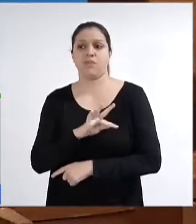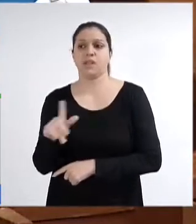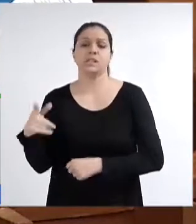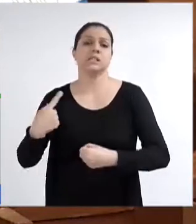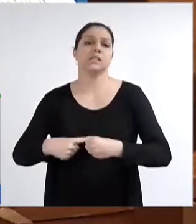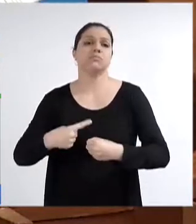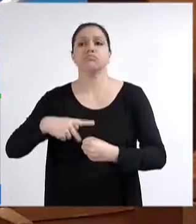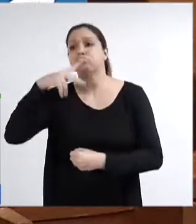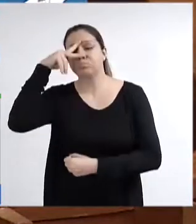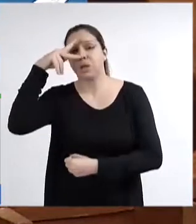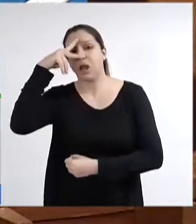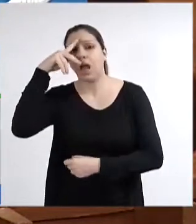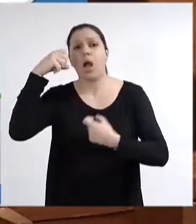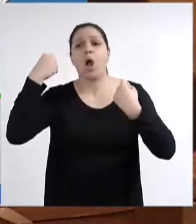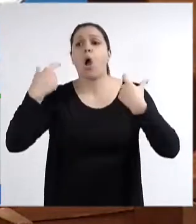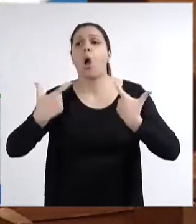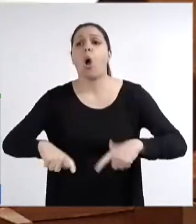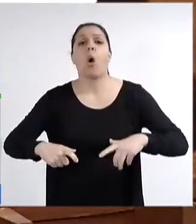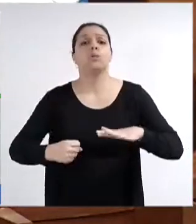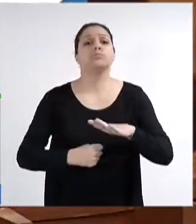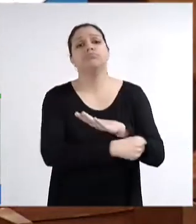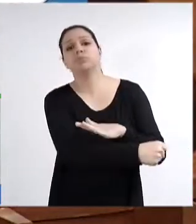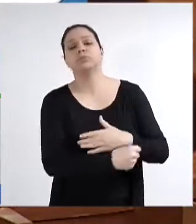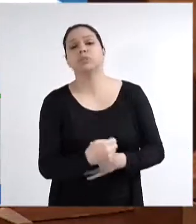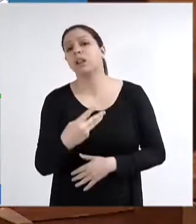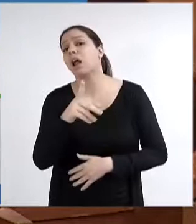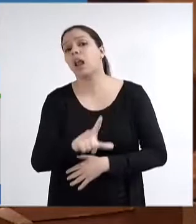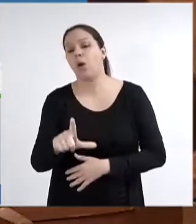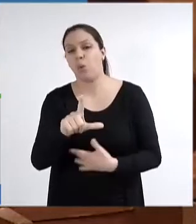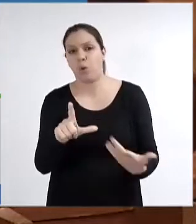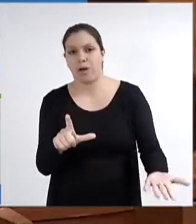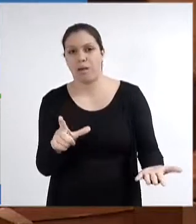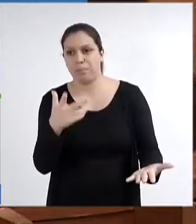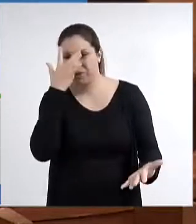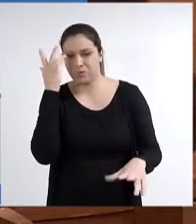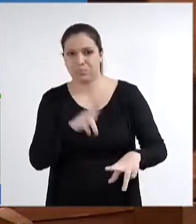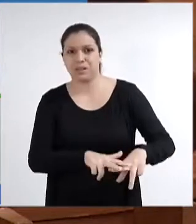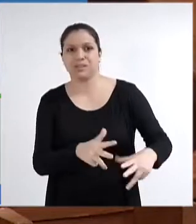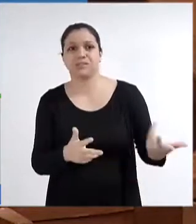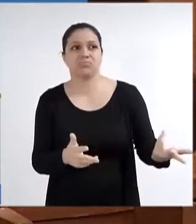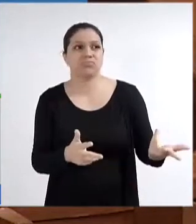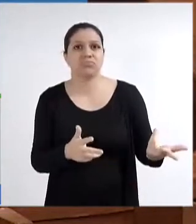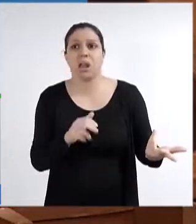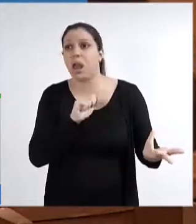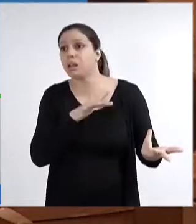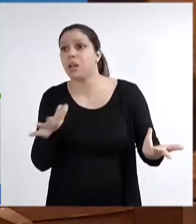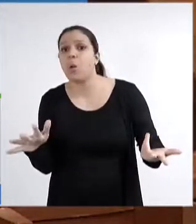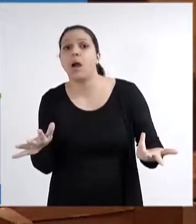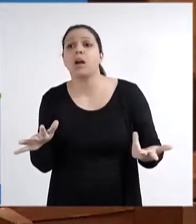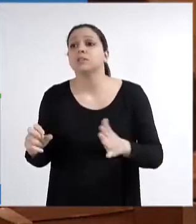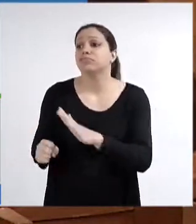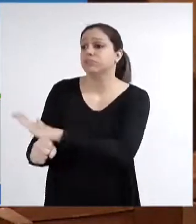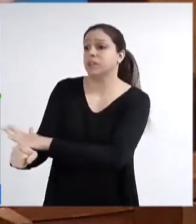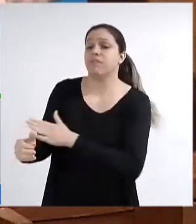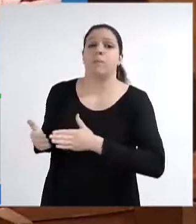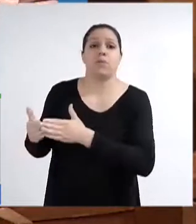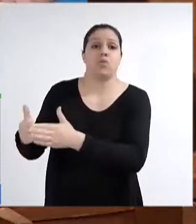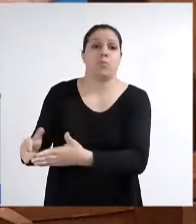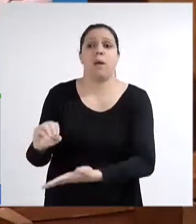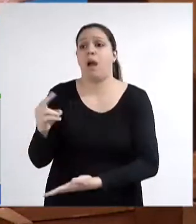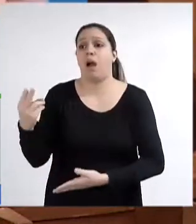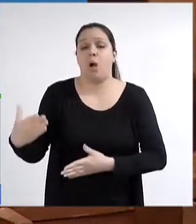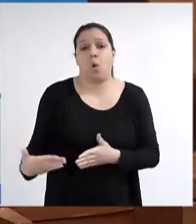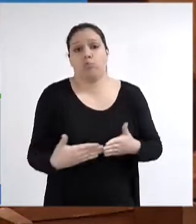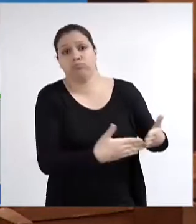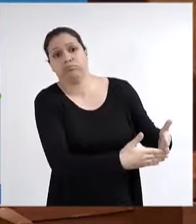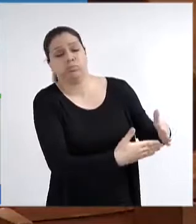Para onde que ela vai conduzir? Ela vai ter que levar para Três Lagoas. Aquele preso, não é? Aqui da UANA tem que levar para Corumbá ou trazer para Campo